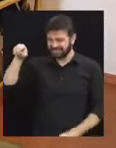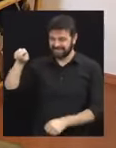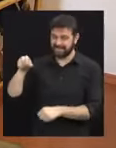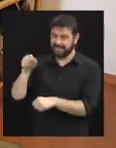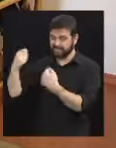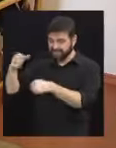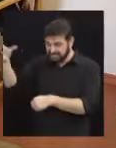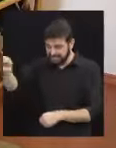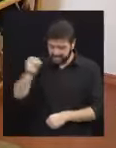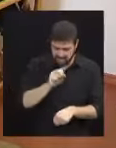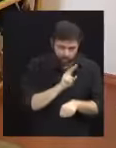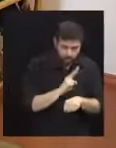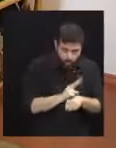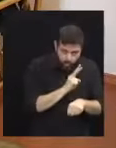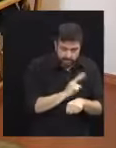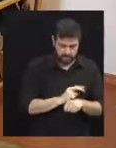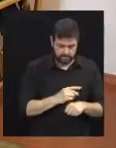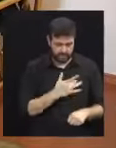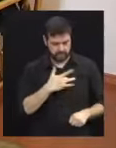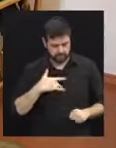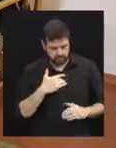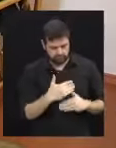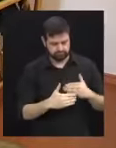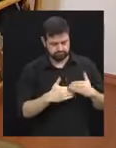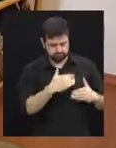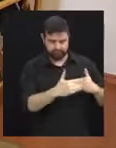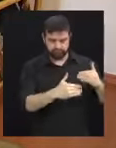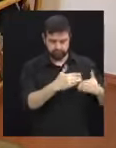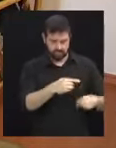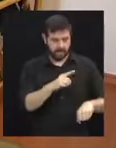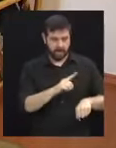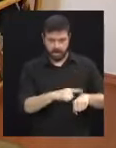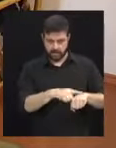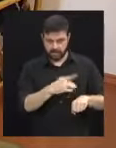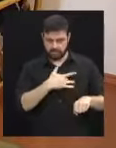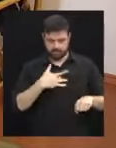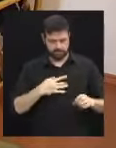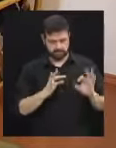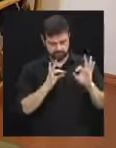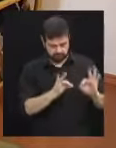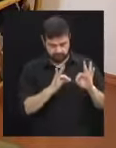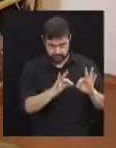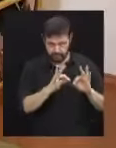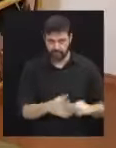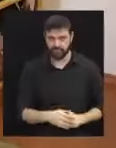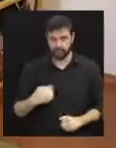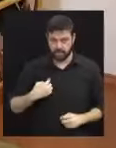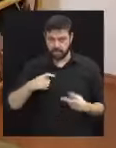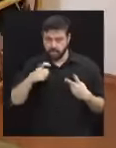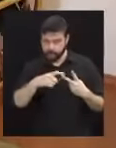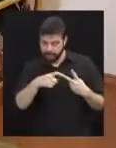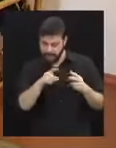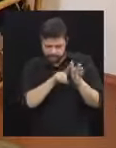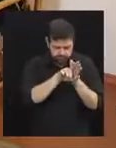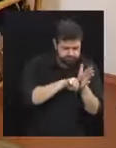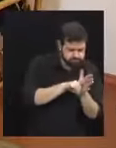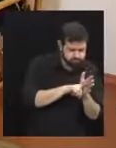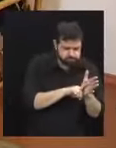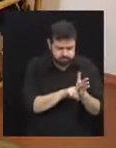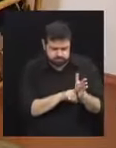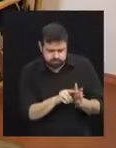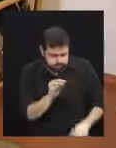preciso retirá-los, deixá-los aqui em quarentena, né, fazer hemograma, seguir todo o protocolo médico veterinário para saber da